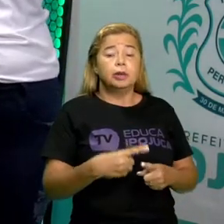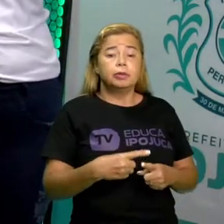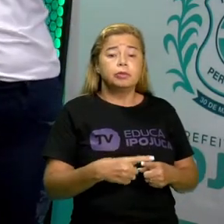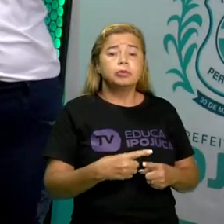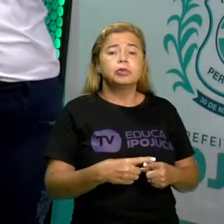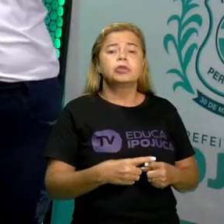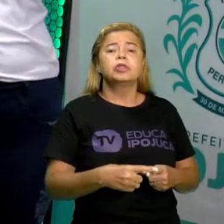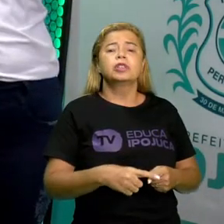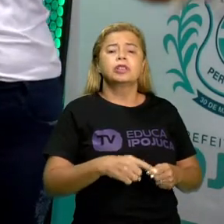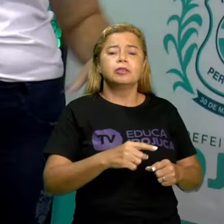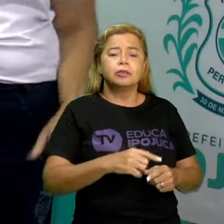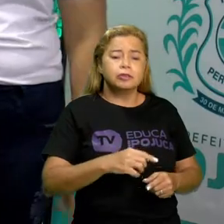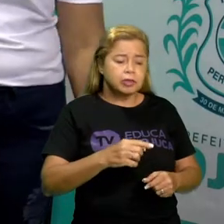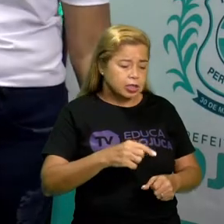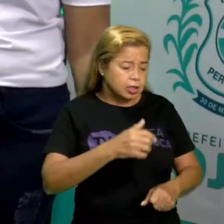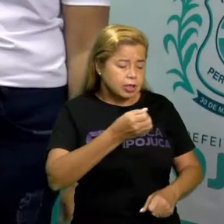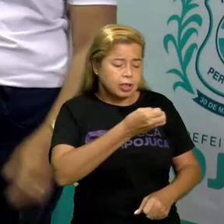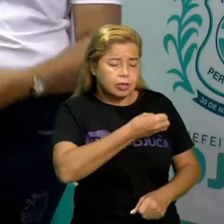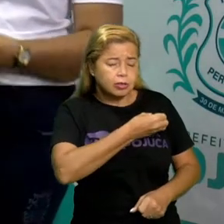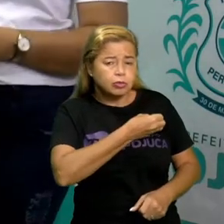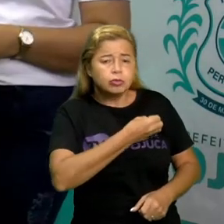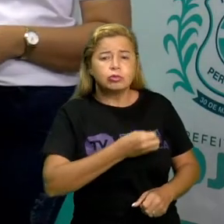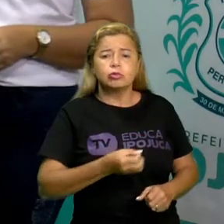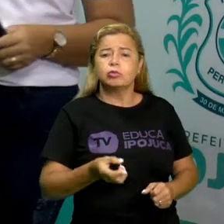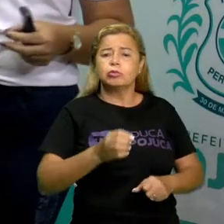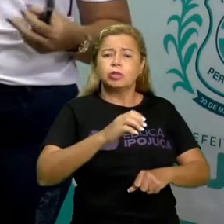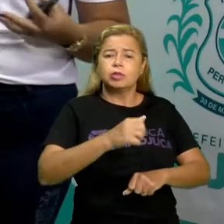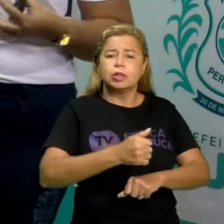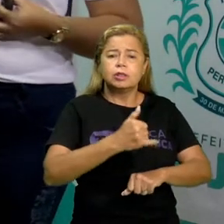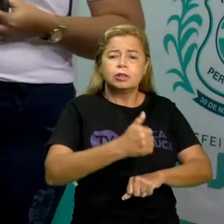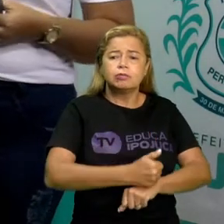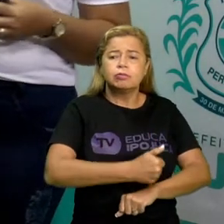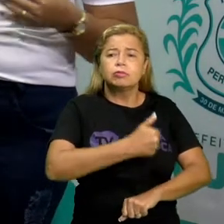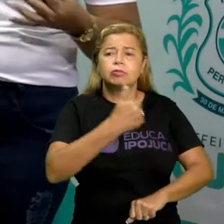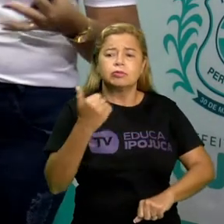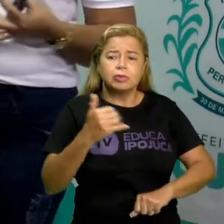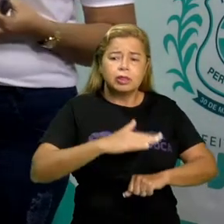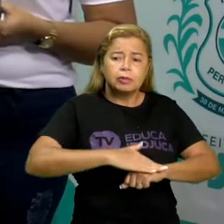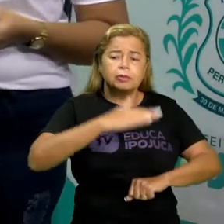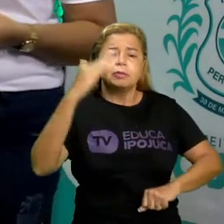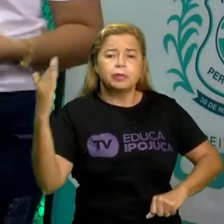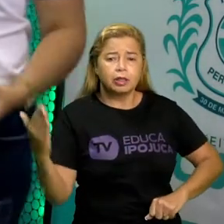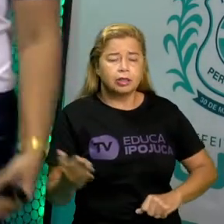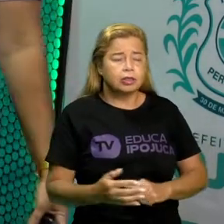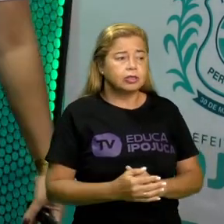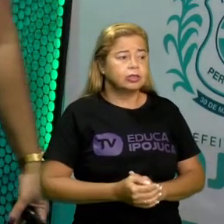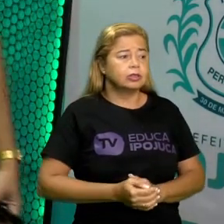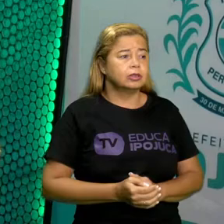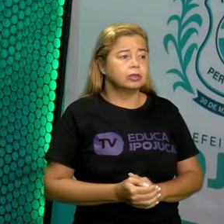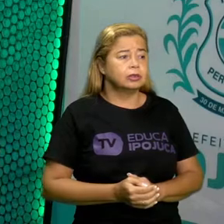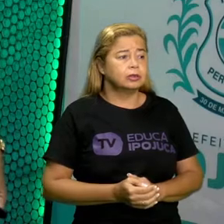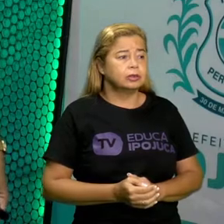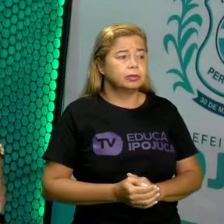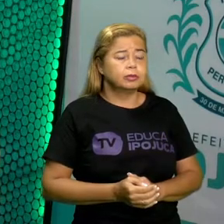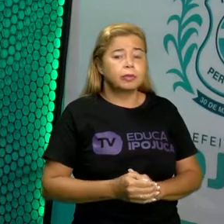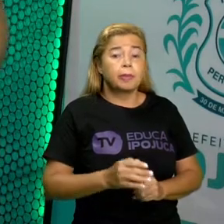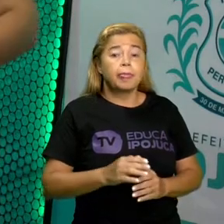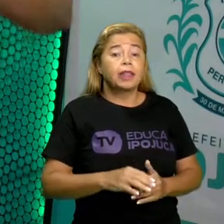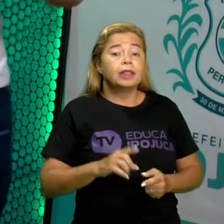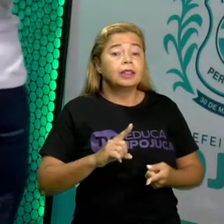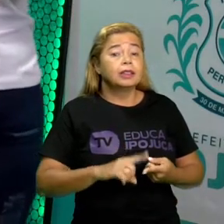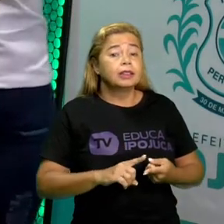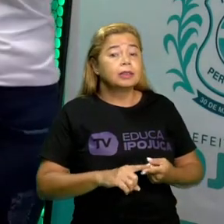seu valor, acrescentando seu valor. E aqui a gente vai ver o sucessor. O que é o sucessor, minha